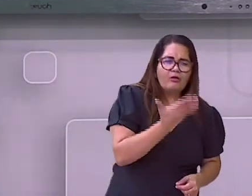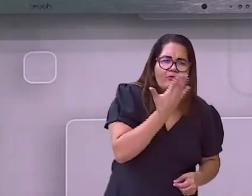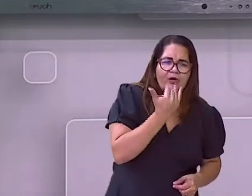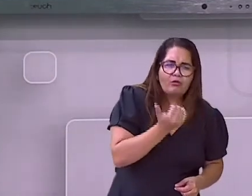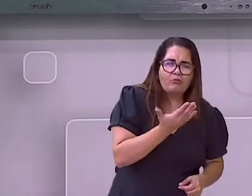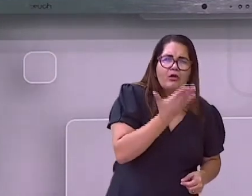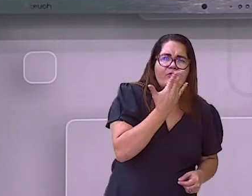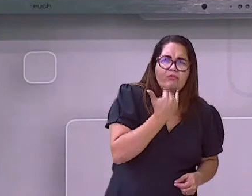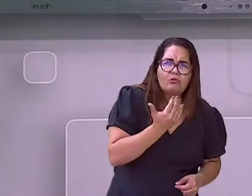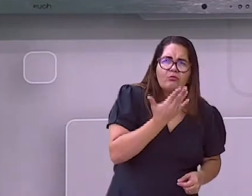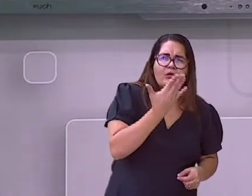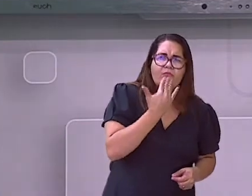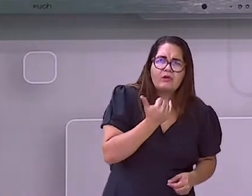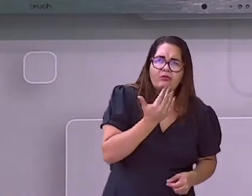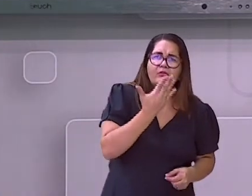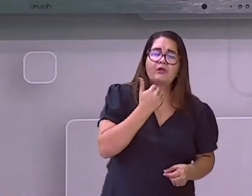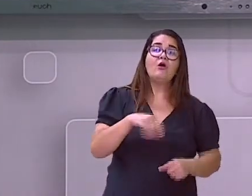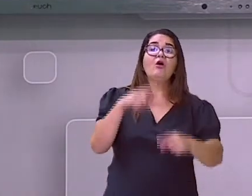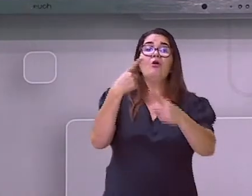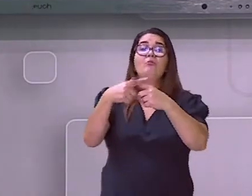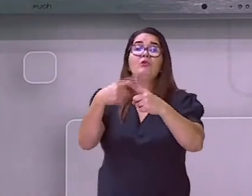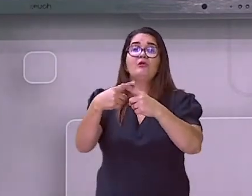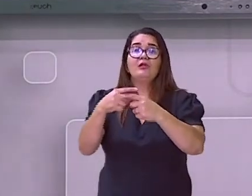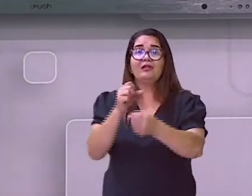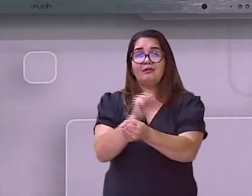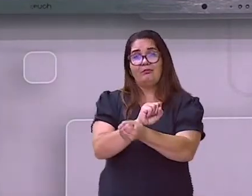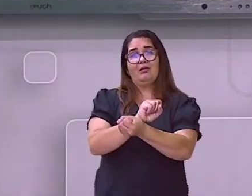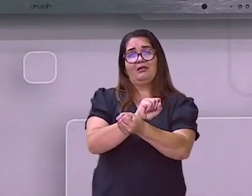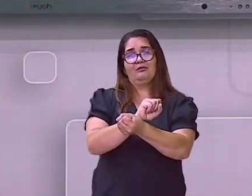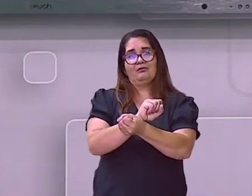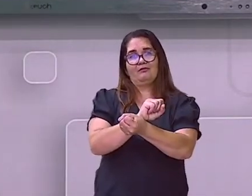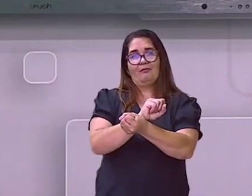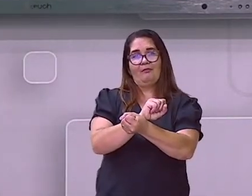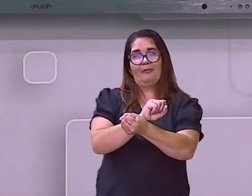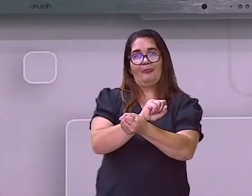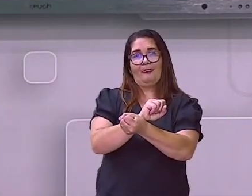ingerindo energia, mas também está gastando energia.